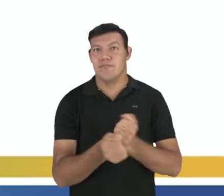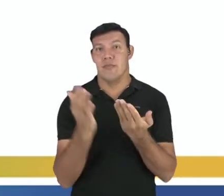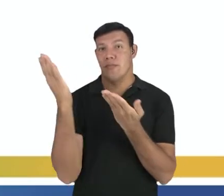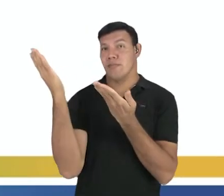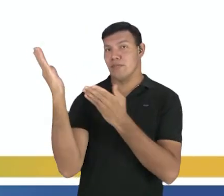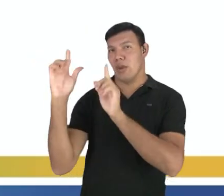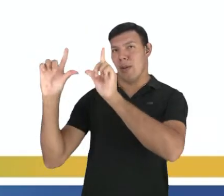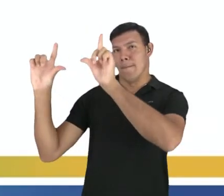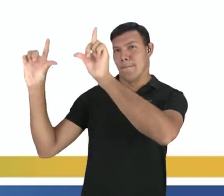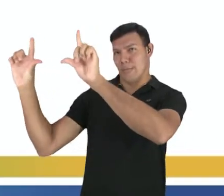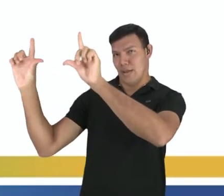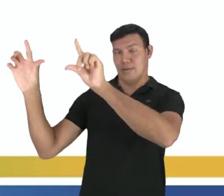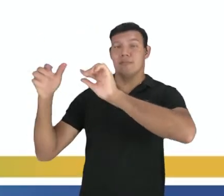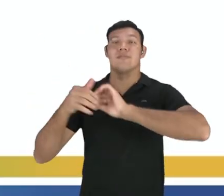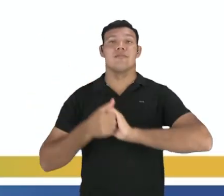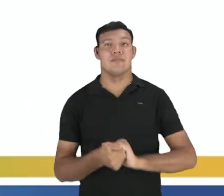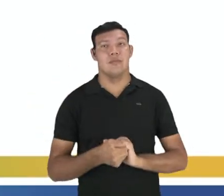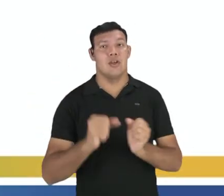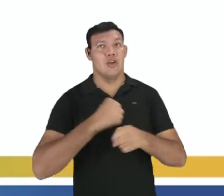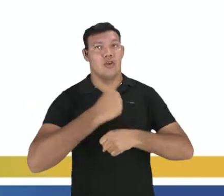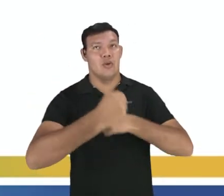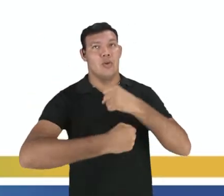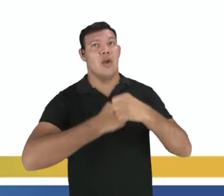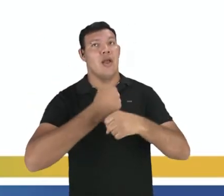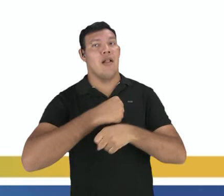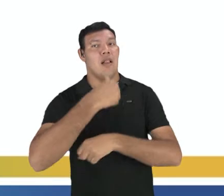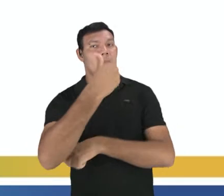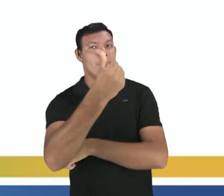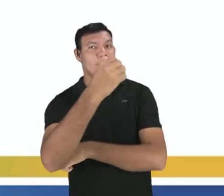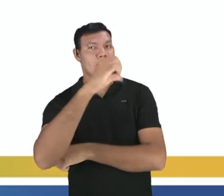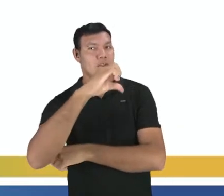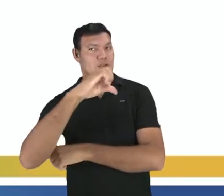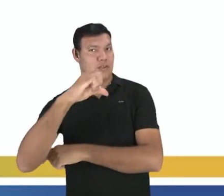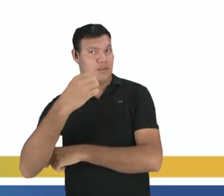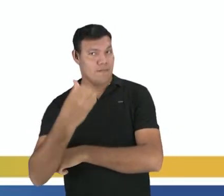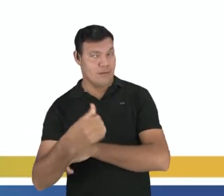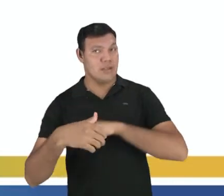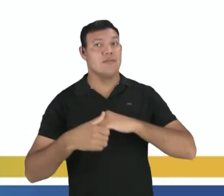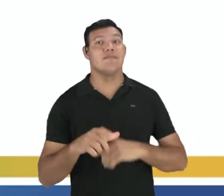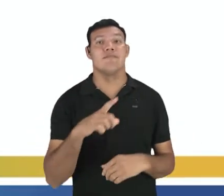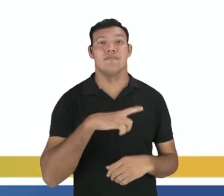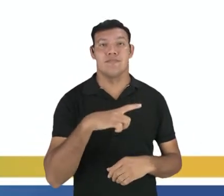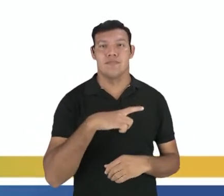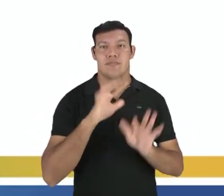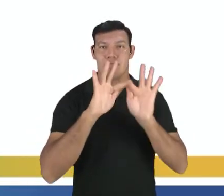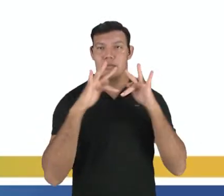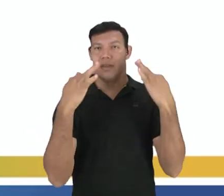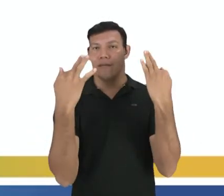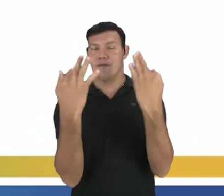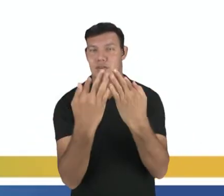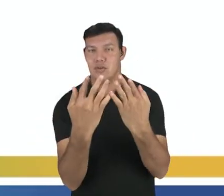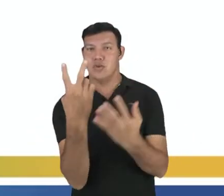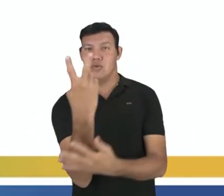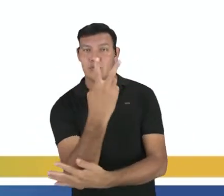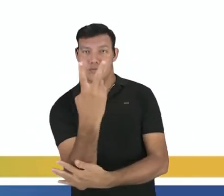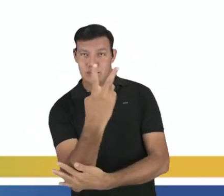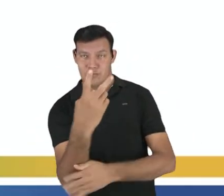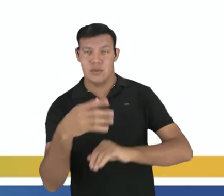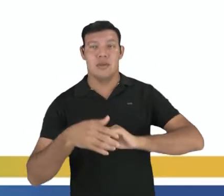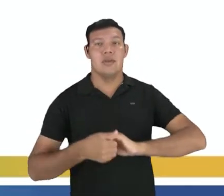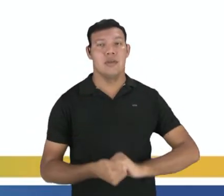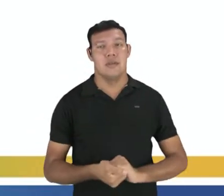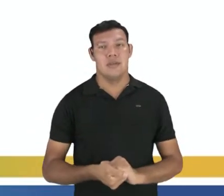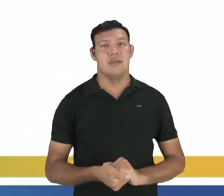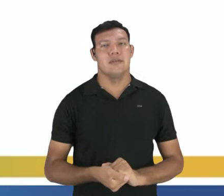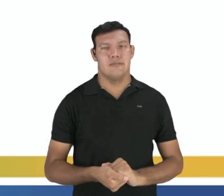apontada aí, Romeu mais Julieta, de 1996, nós temos a família Capuleto e a família